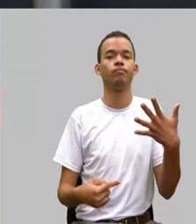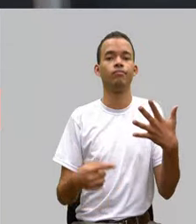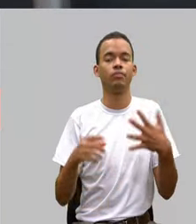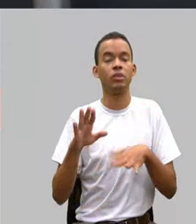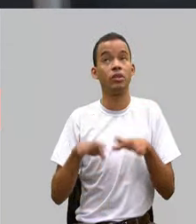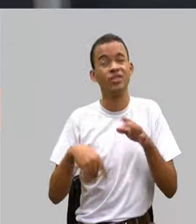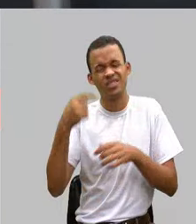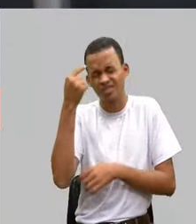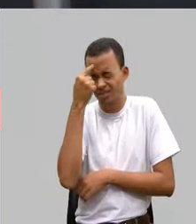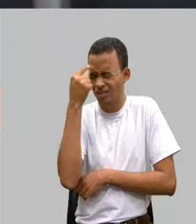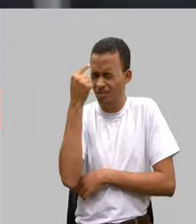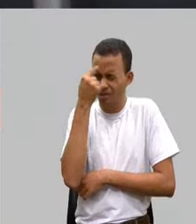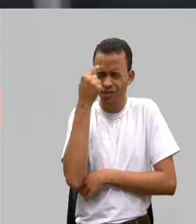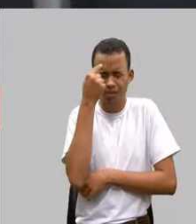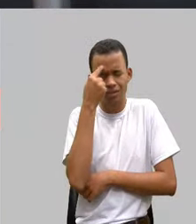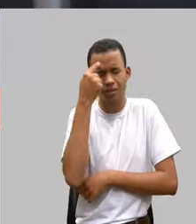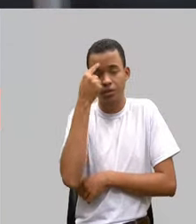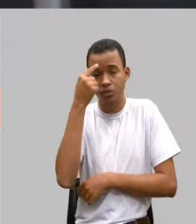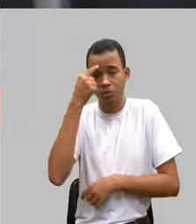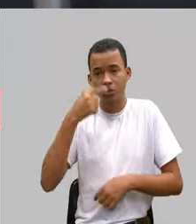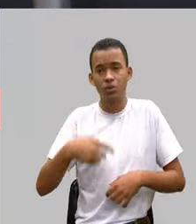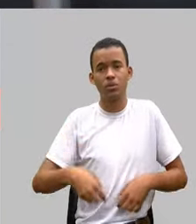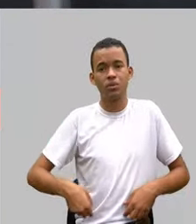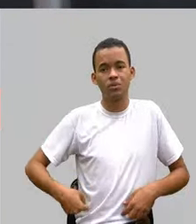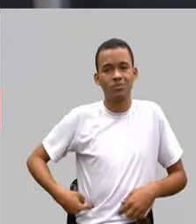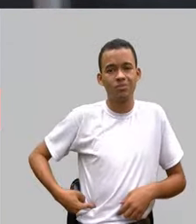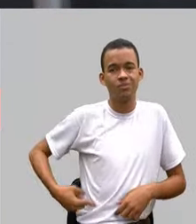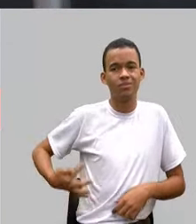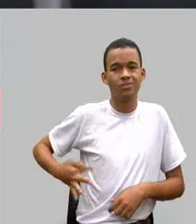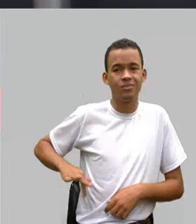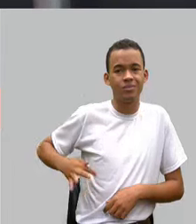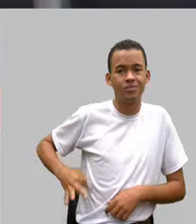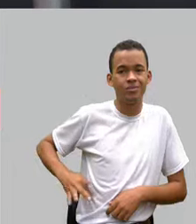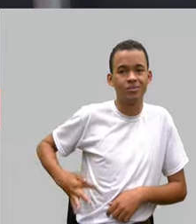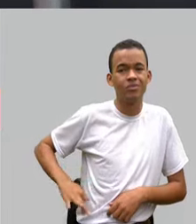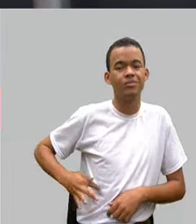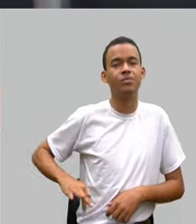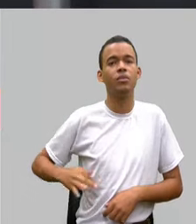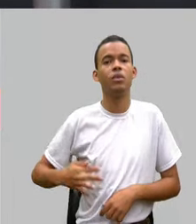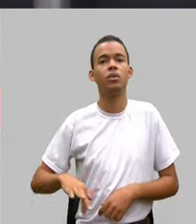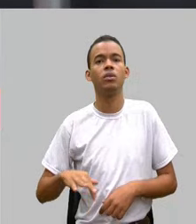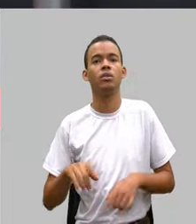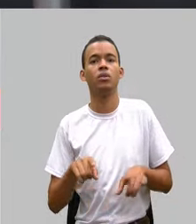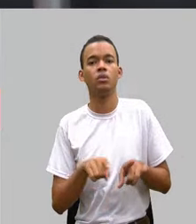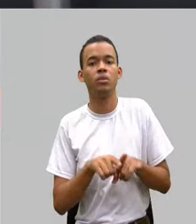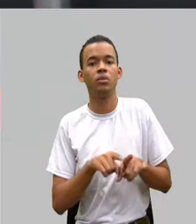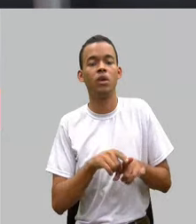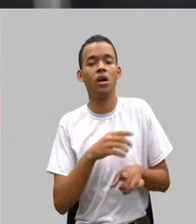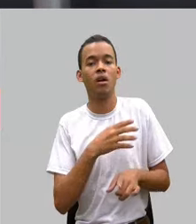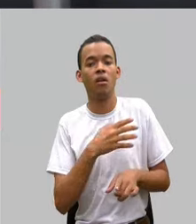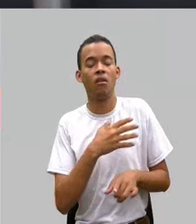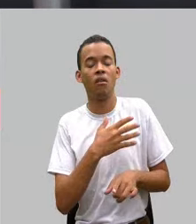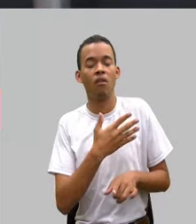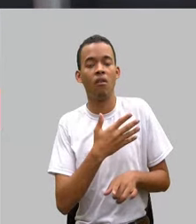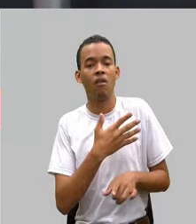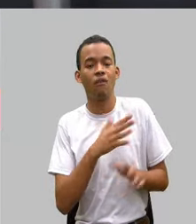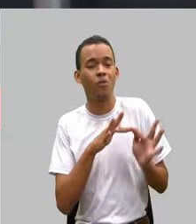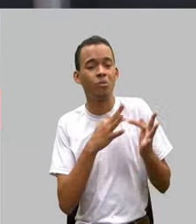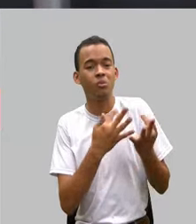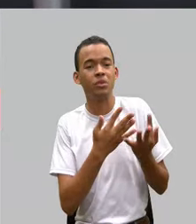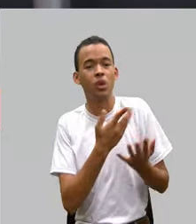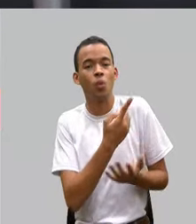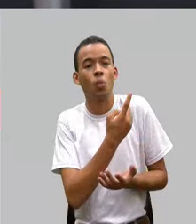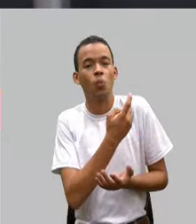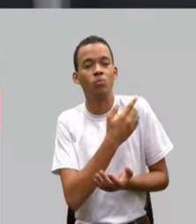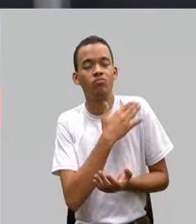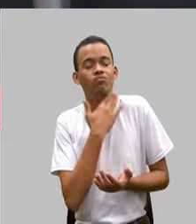cabeça uma cólica renal aguda a perda de alguém muito querido um descontentamento